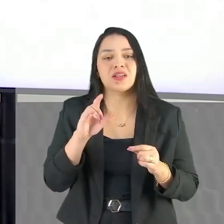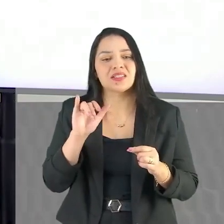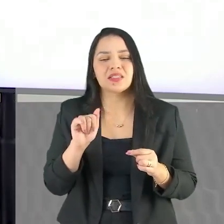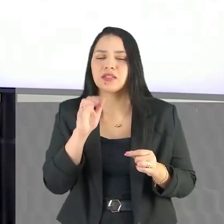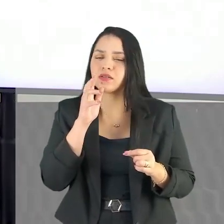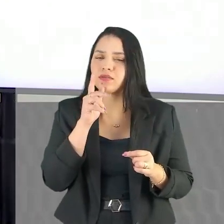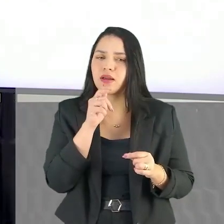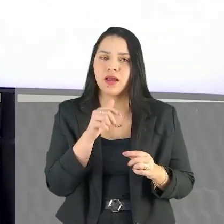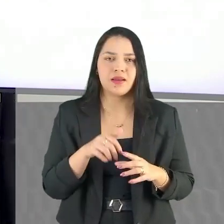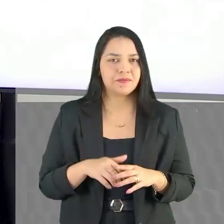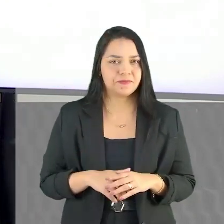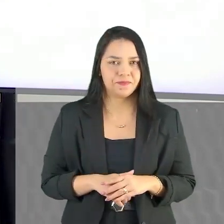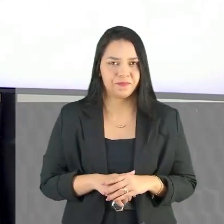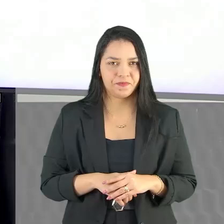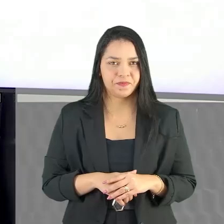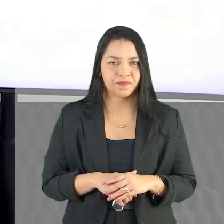devagar.